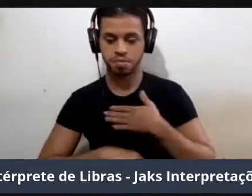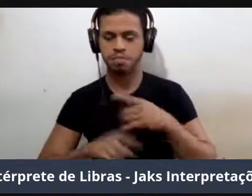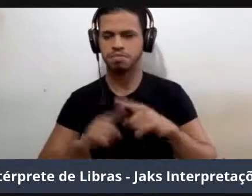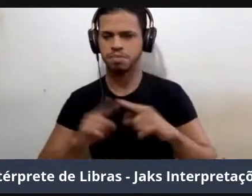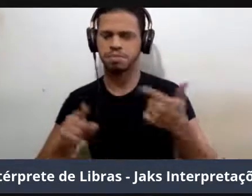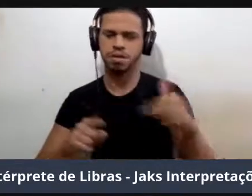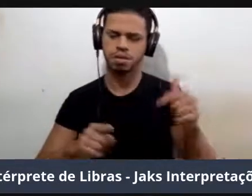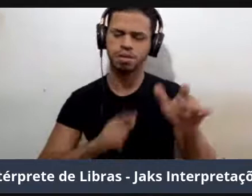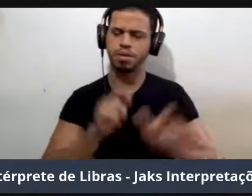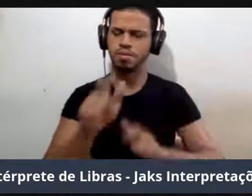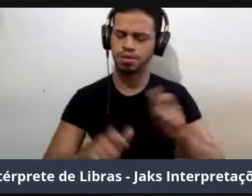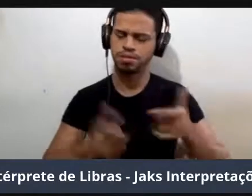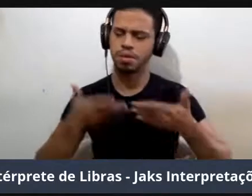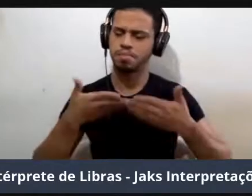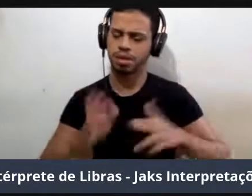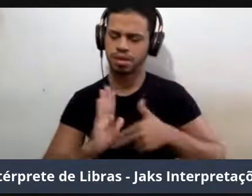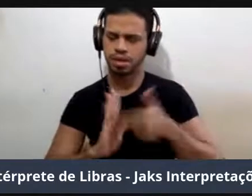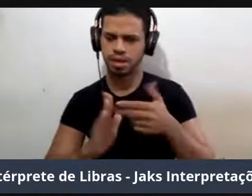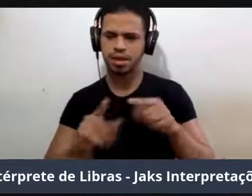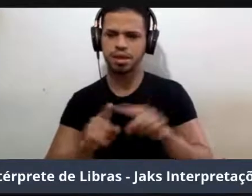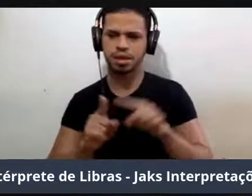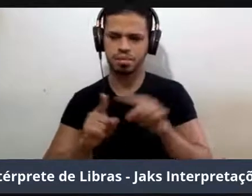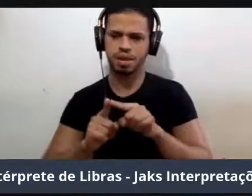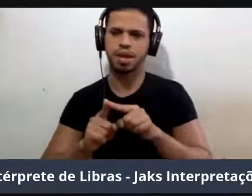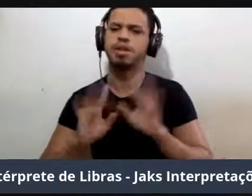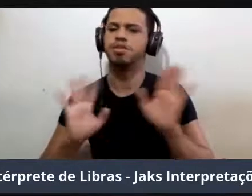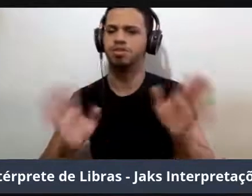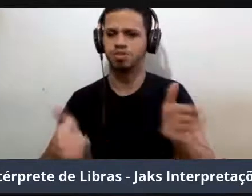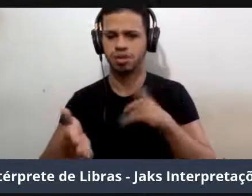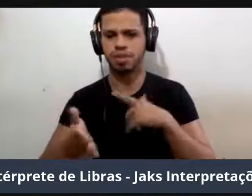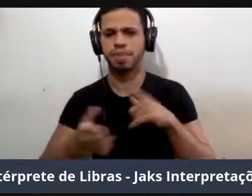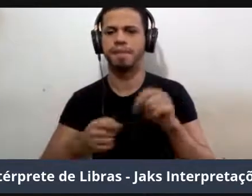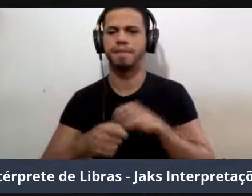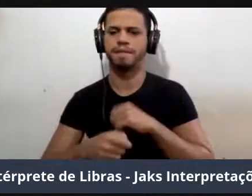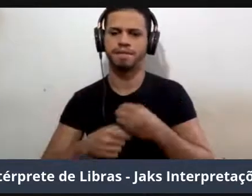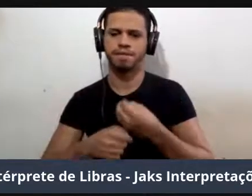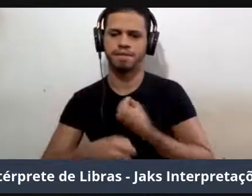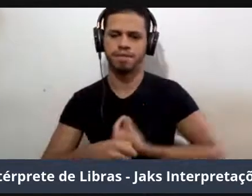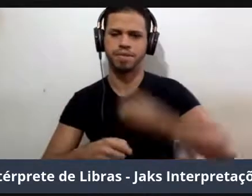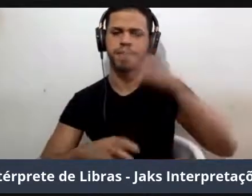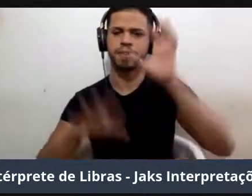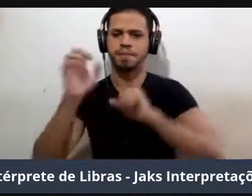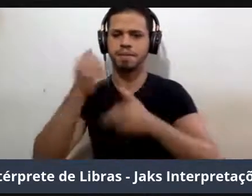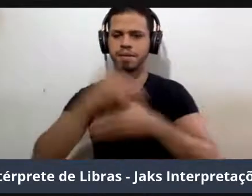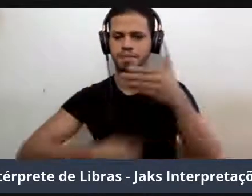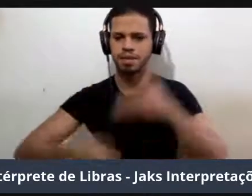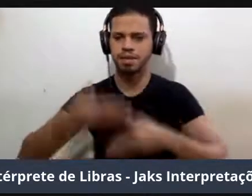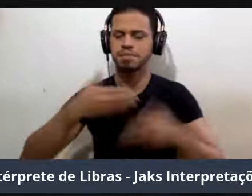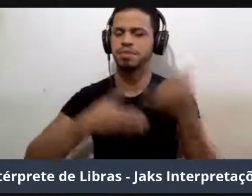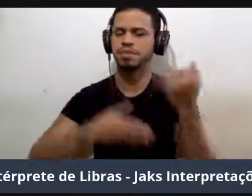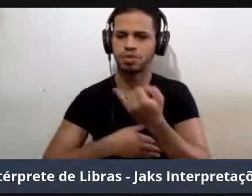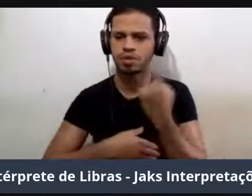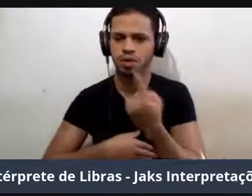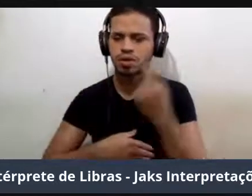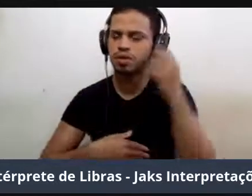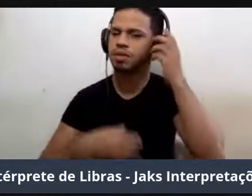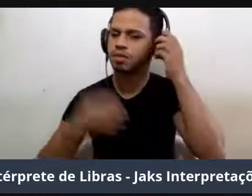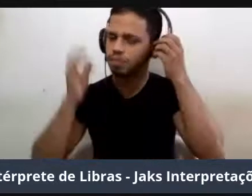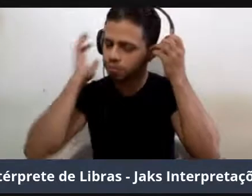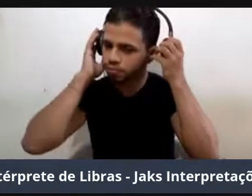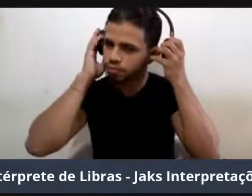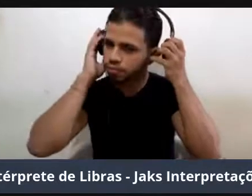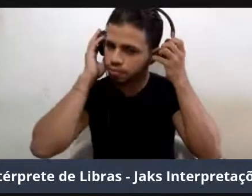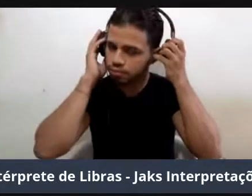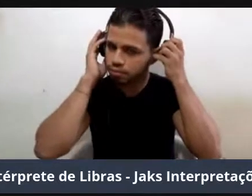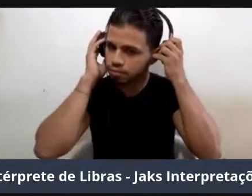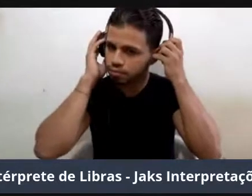É que já tem aprendiz que está fazendo parto já sozinha, né? E a gente tem,